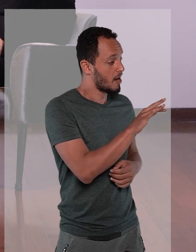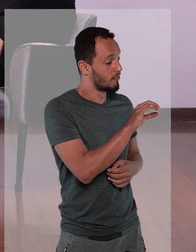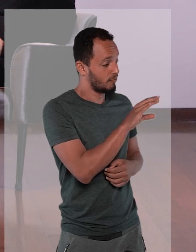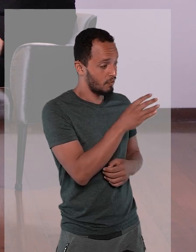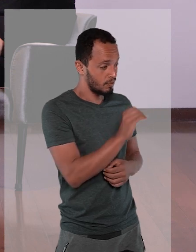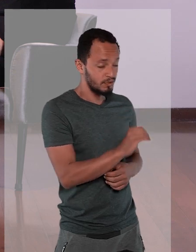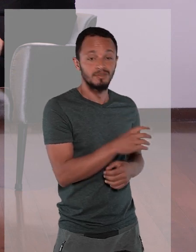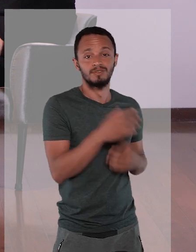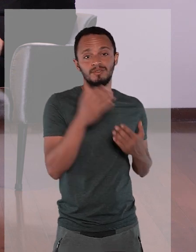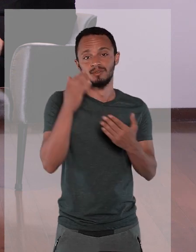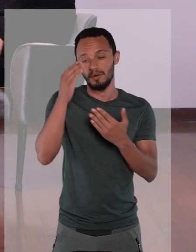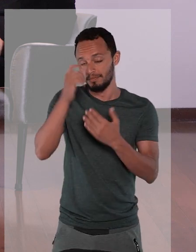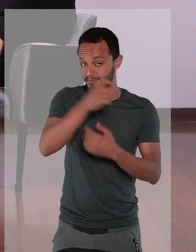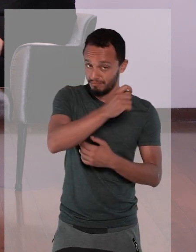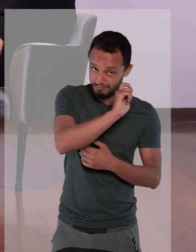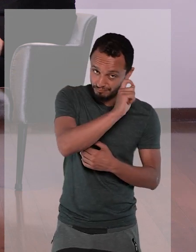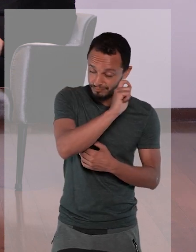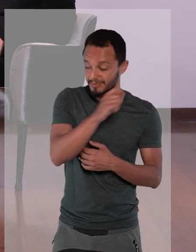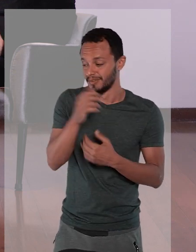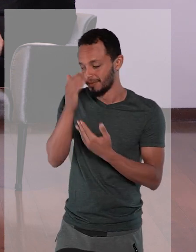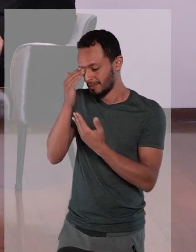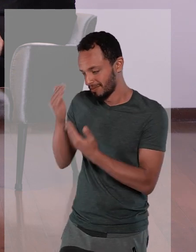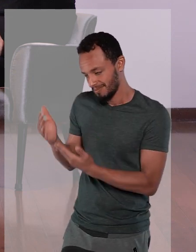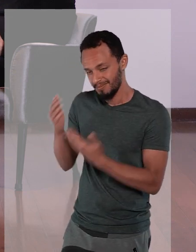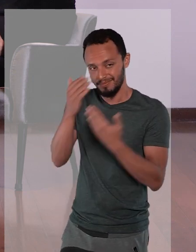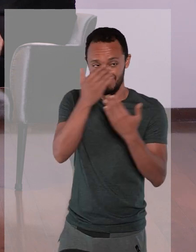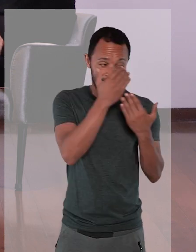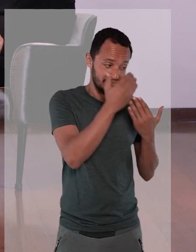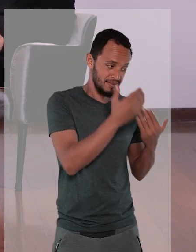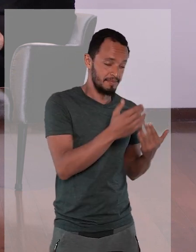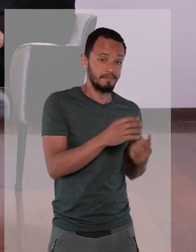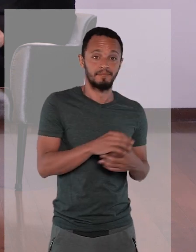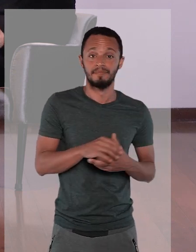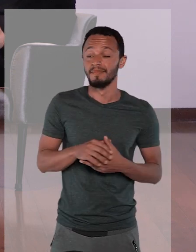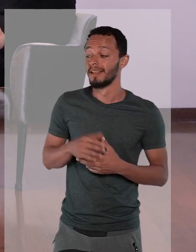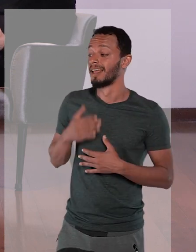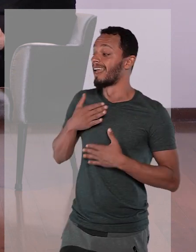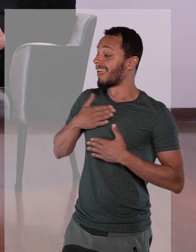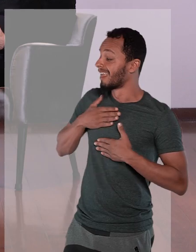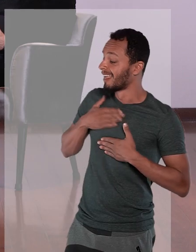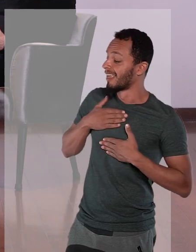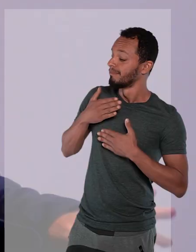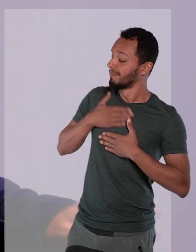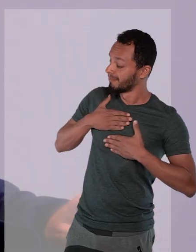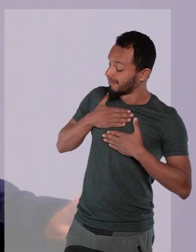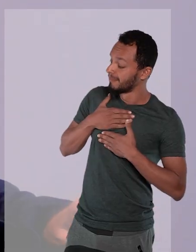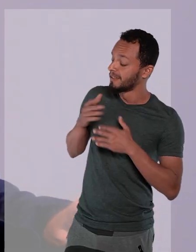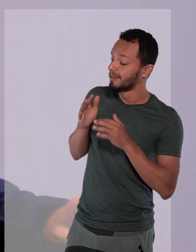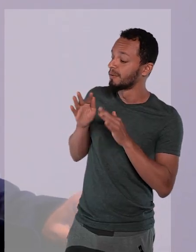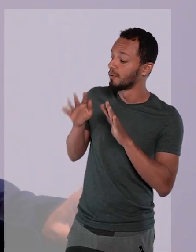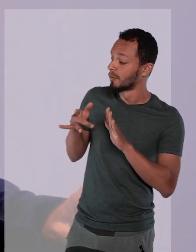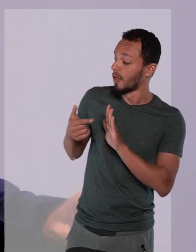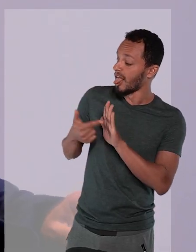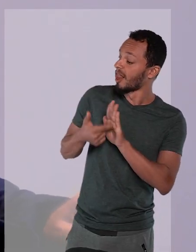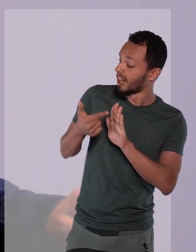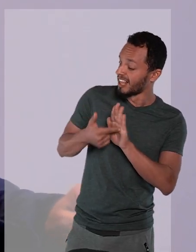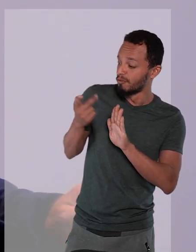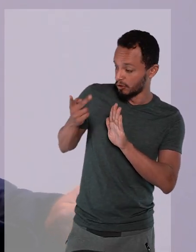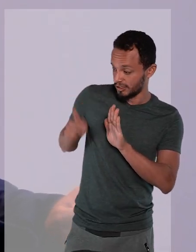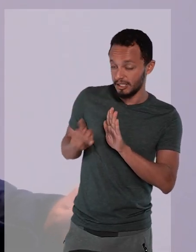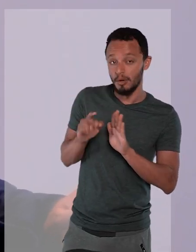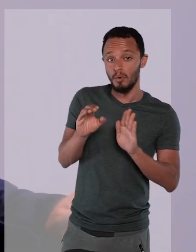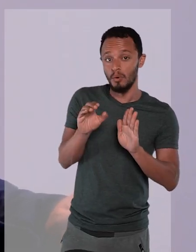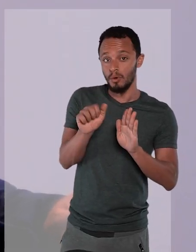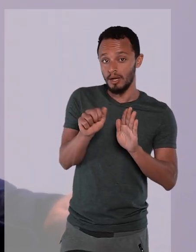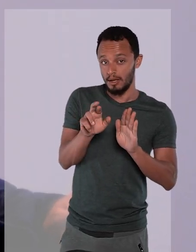também, reafirmo as palavras do livro do Dr. Carlos, dizendo o seguinte, que o afeto que